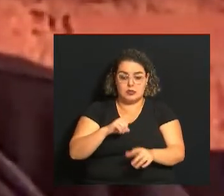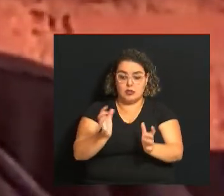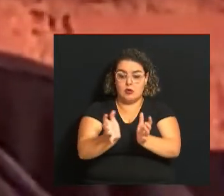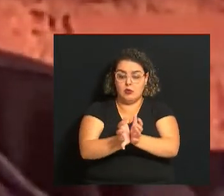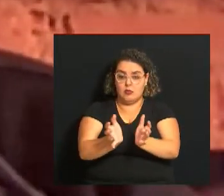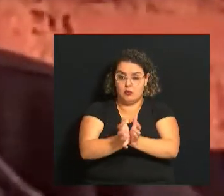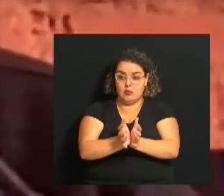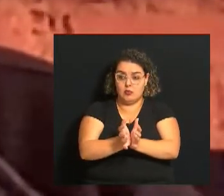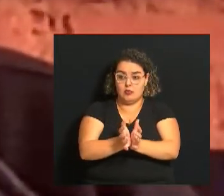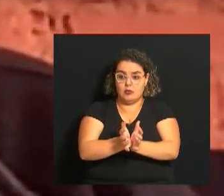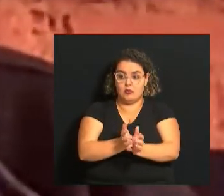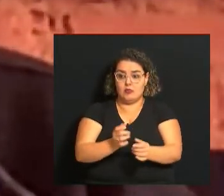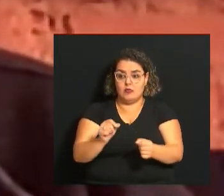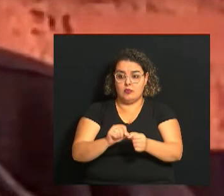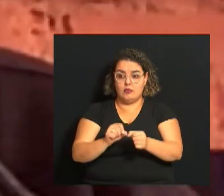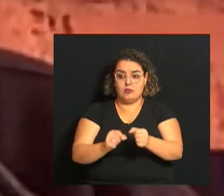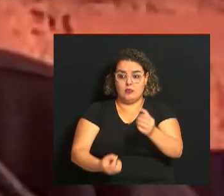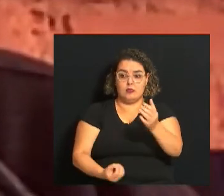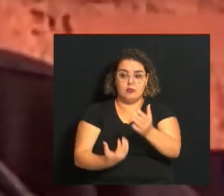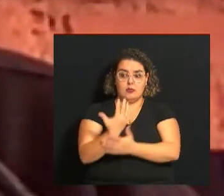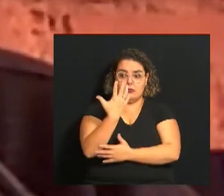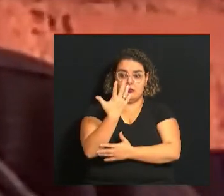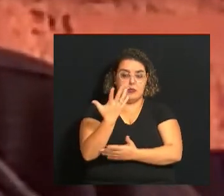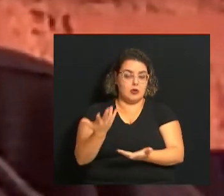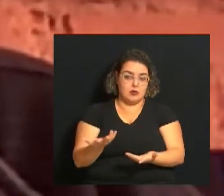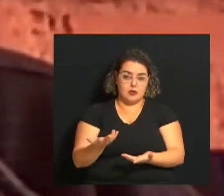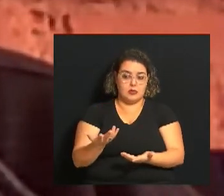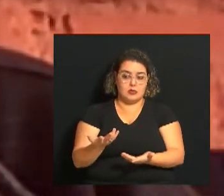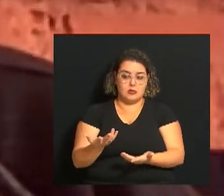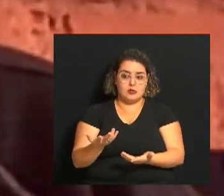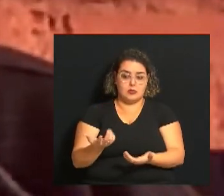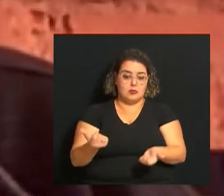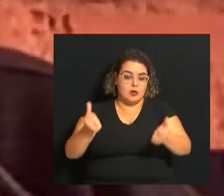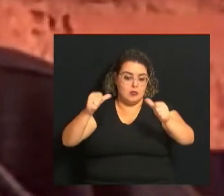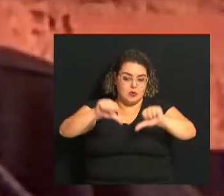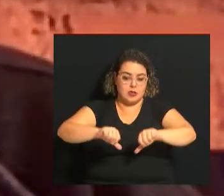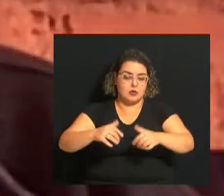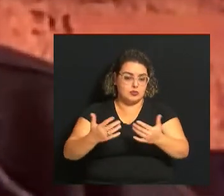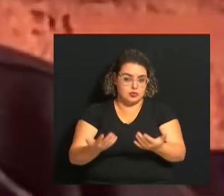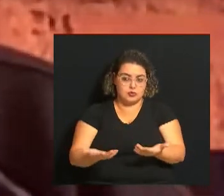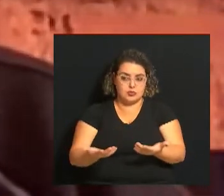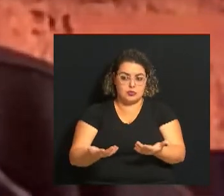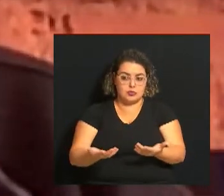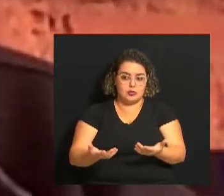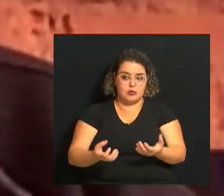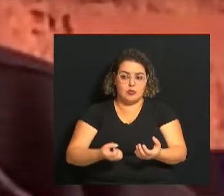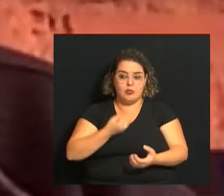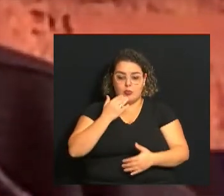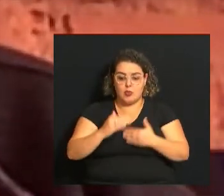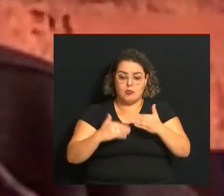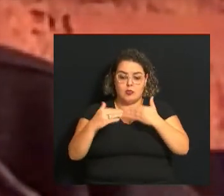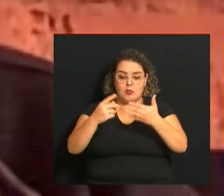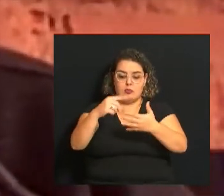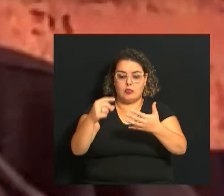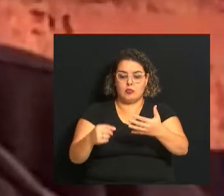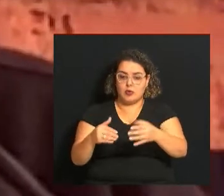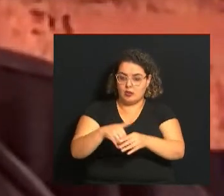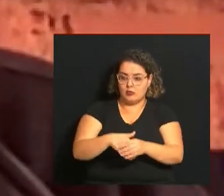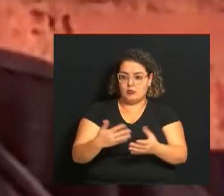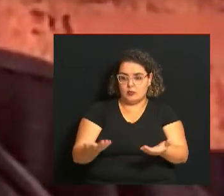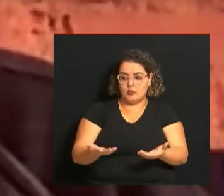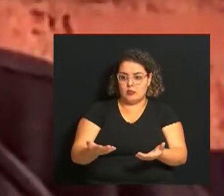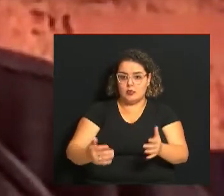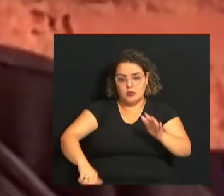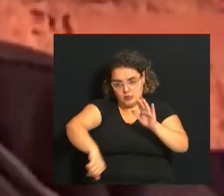está criando caso para prejudicar o bom desempenho das eleições, isso é